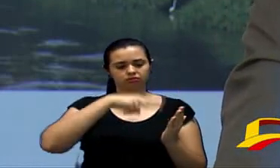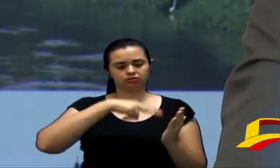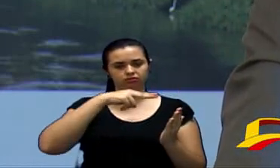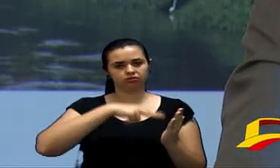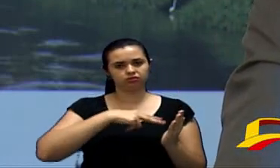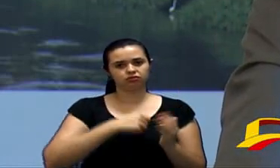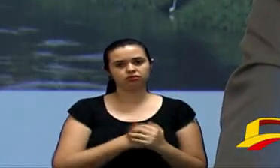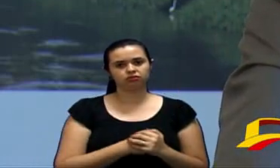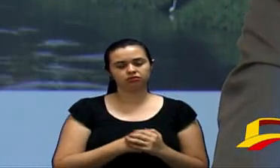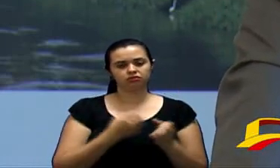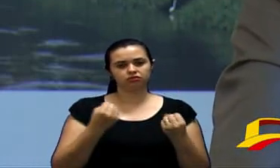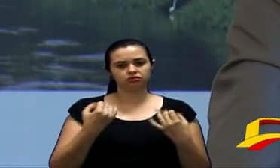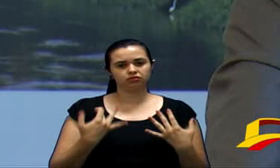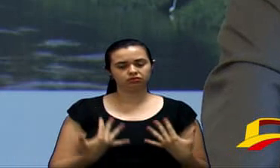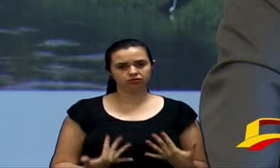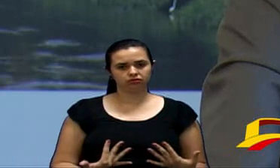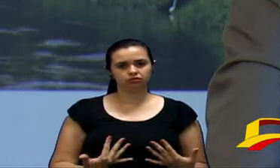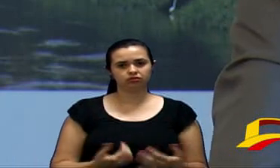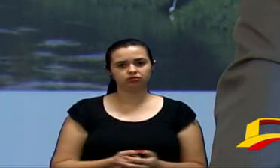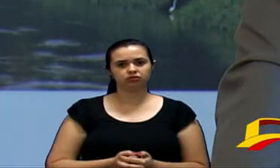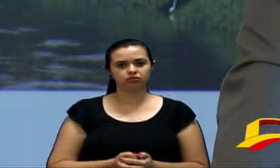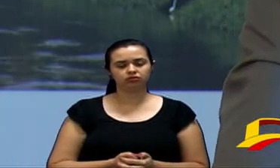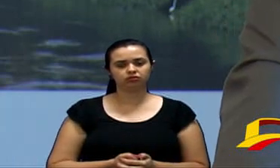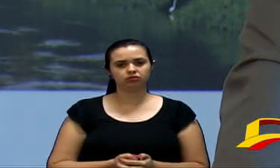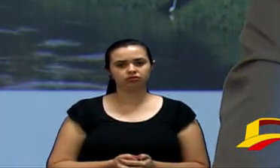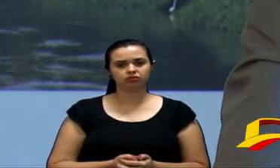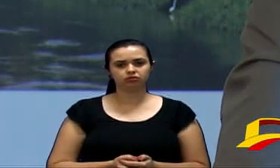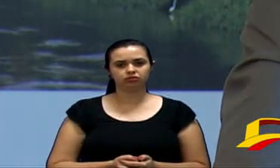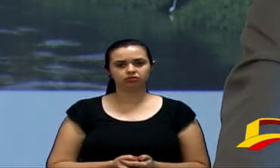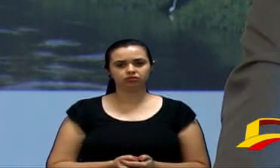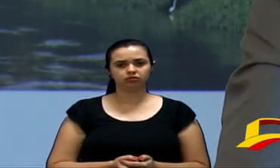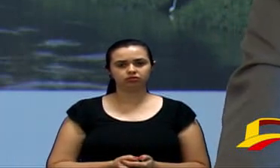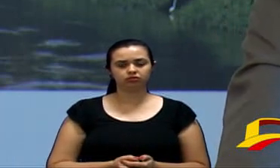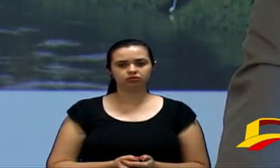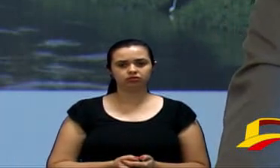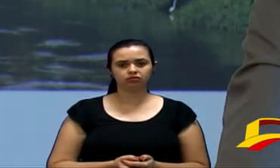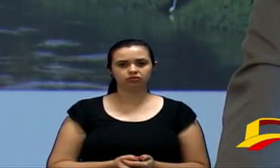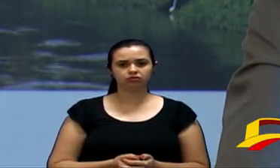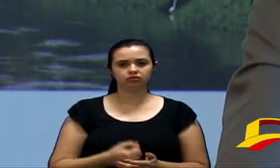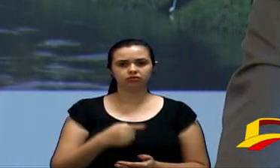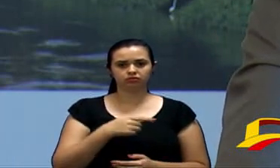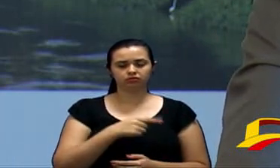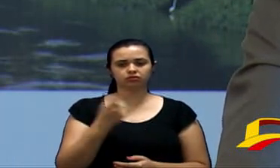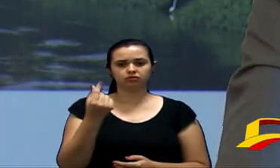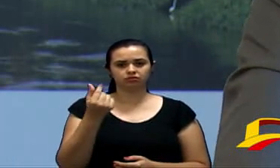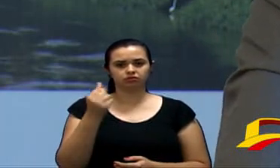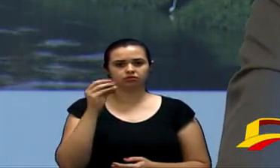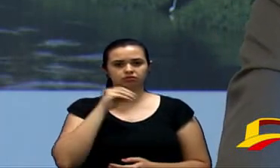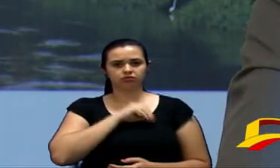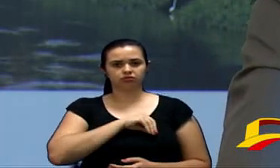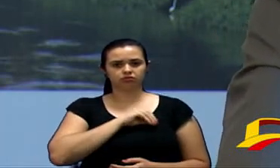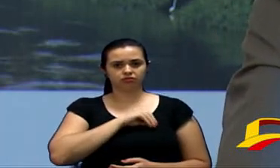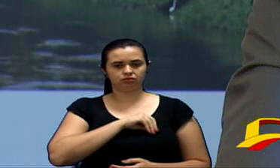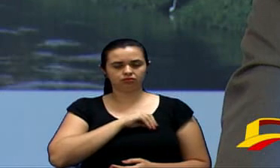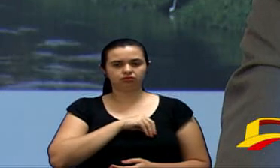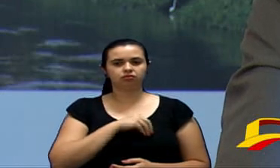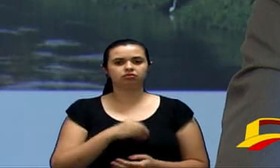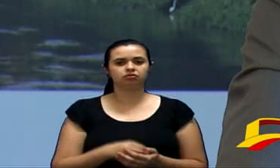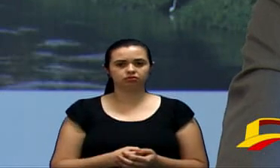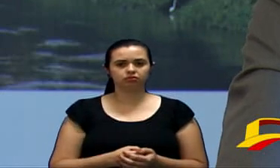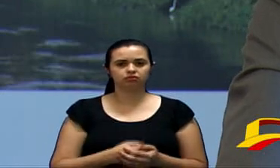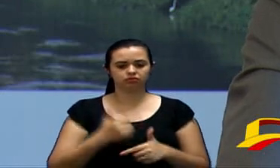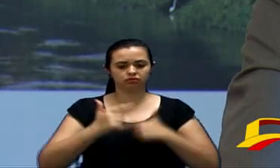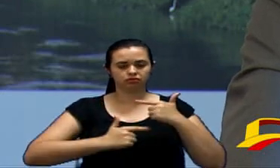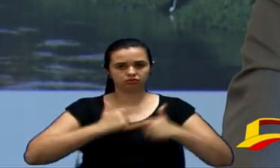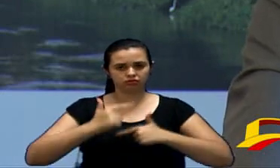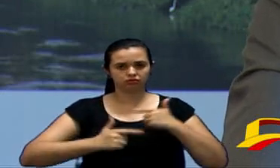do que estabelece o convênio do município com o Estado de São Paulo, do recurso monetário da Polícia Militar do Estado de São Paulo para os agentes com foco na prestação de serviços